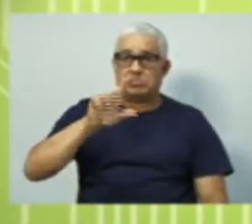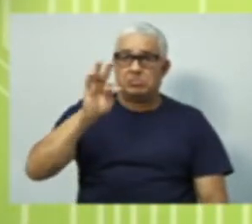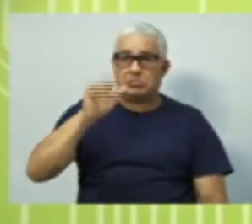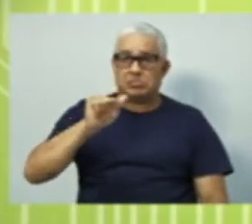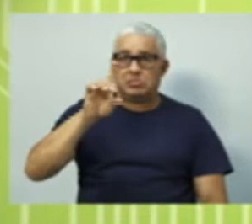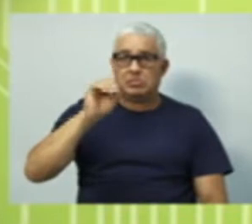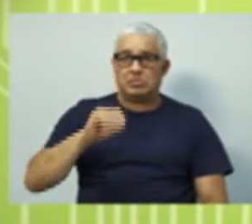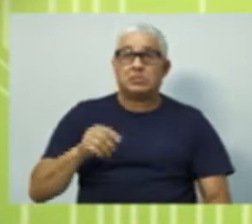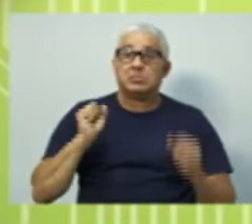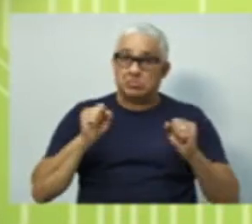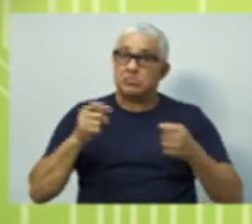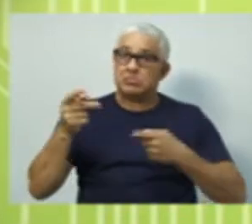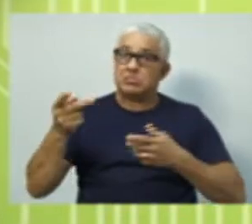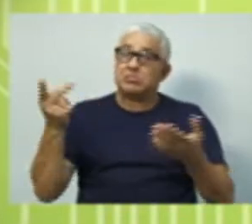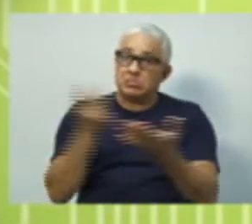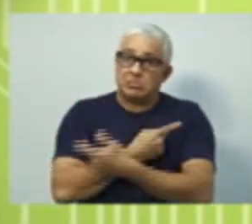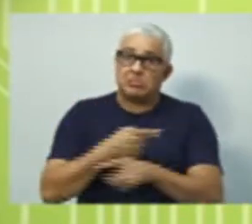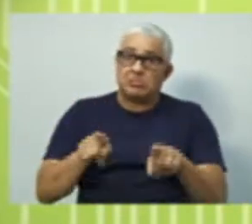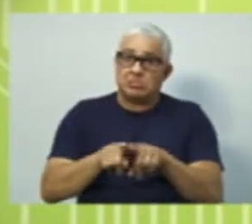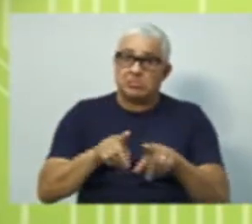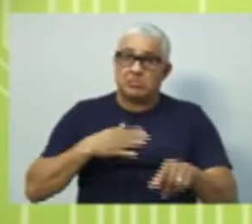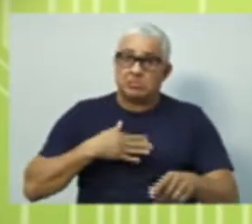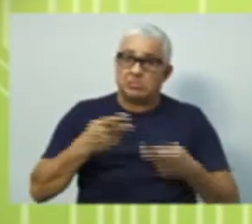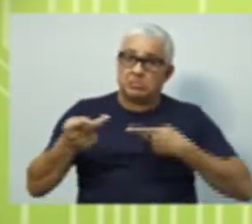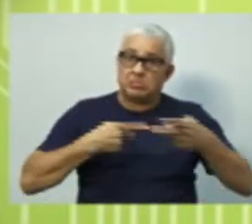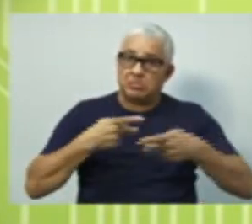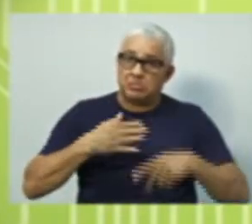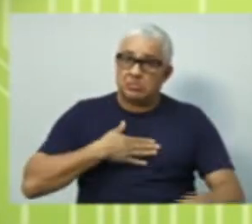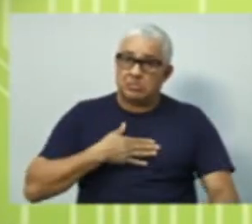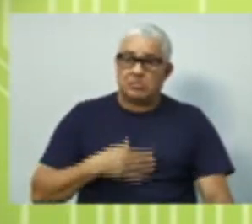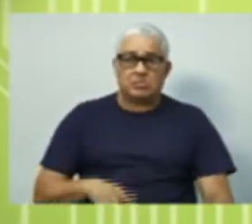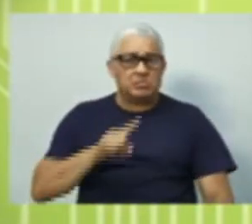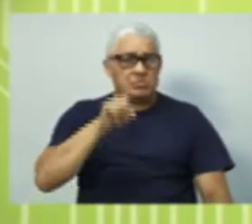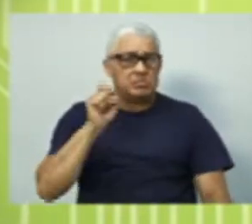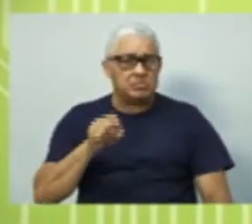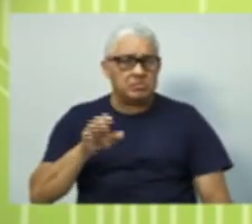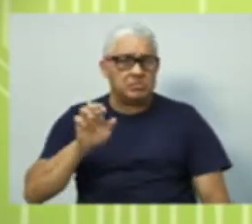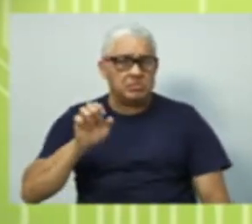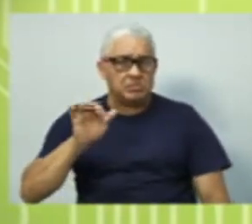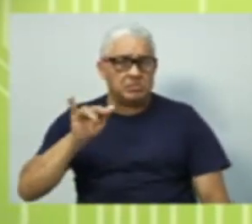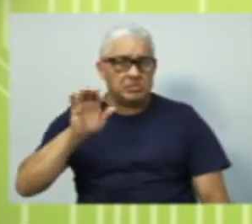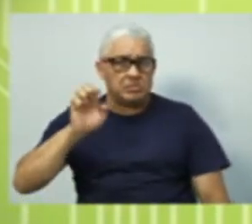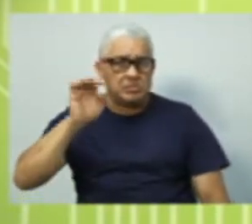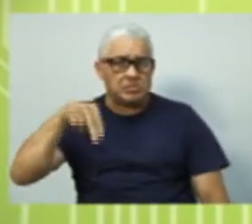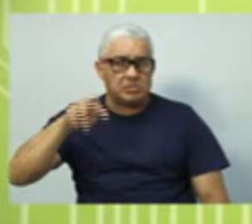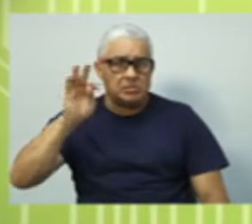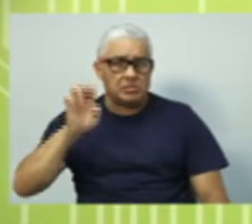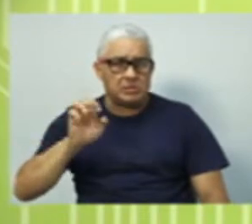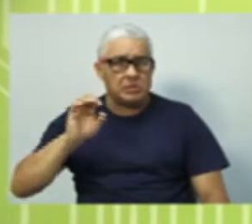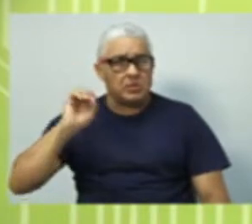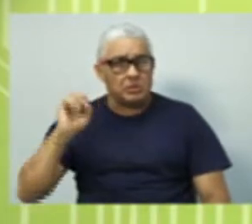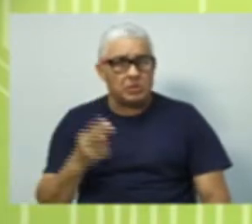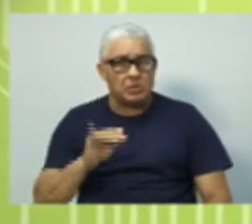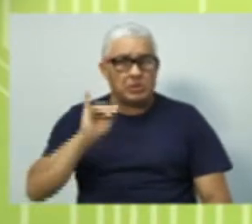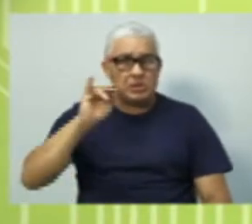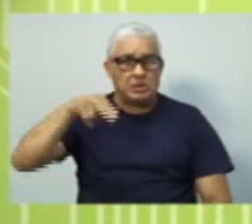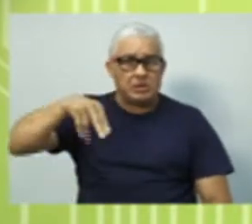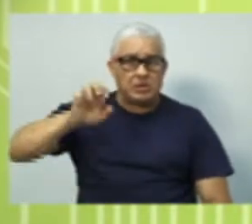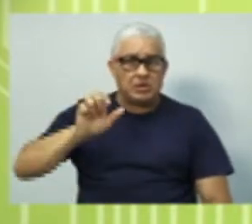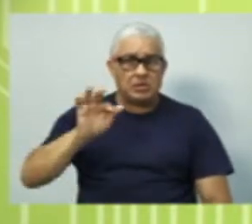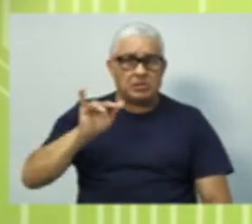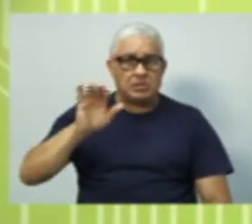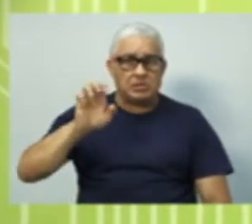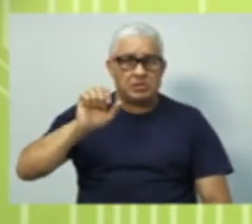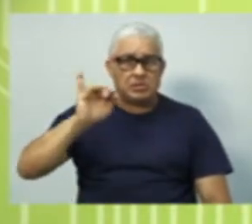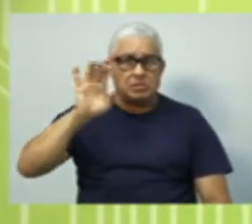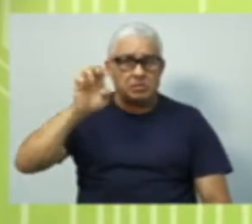a ineficiência. Quando eu fico utilizando algo, utilizando um recurso, e eu no fim eu não tenho o quê? Eu não